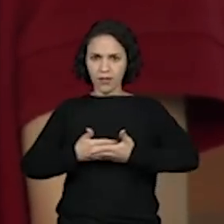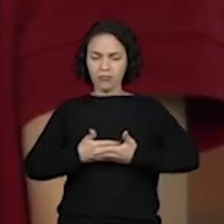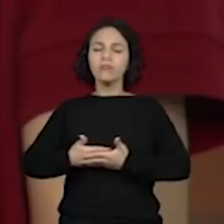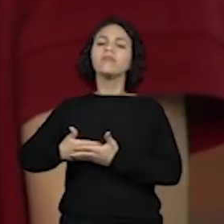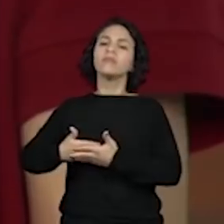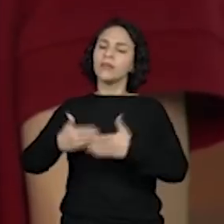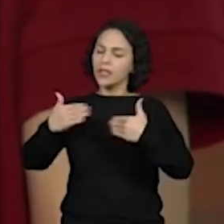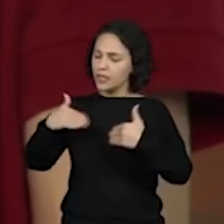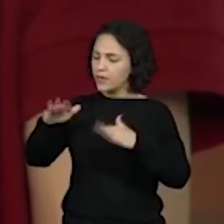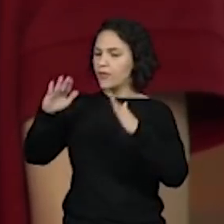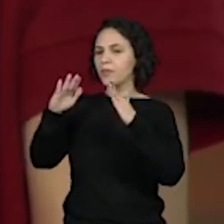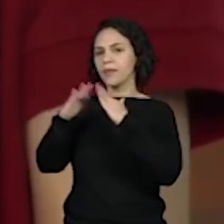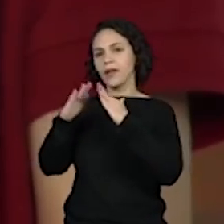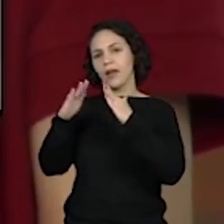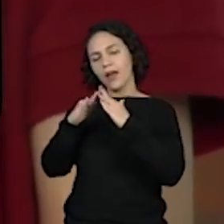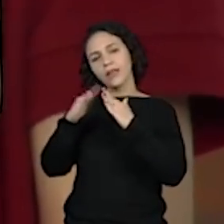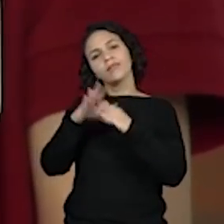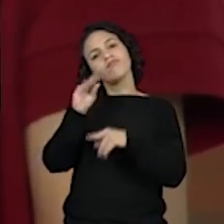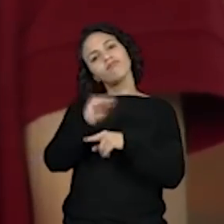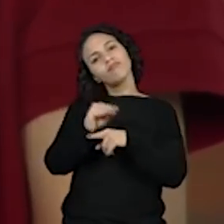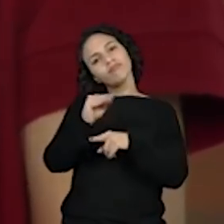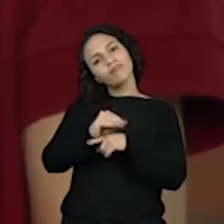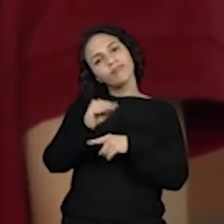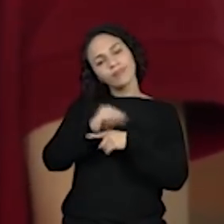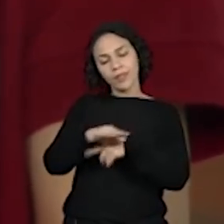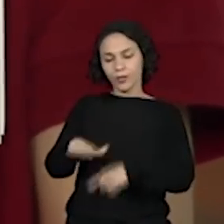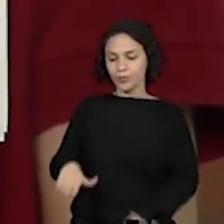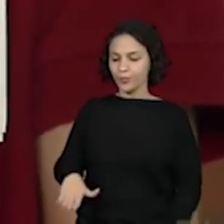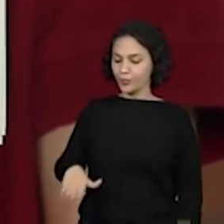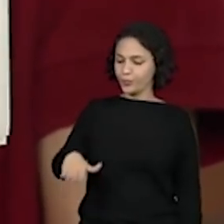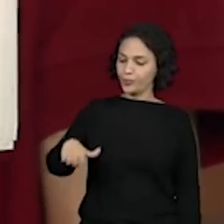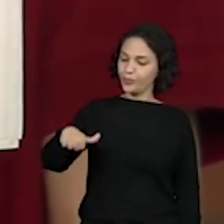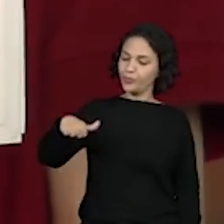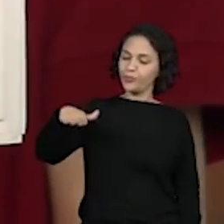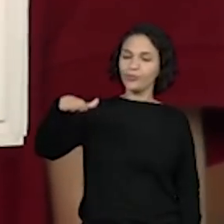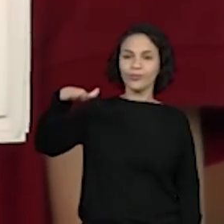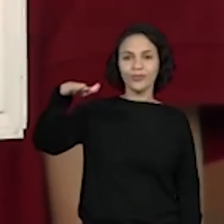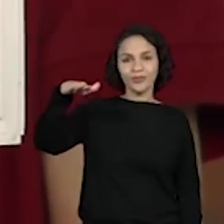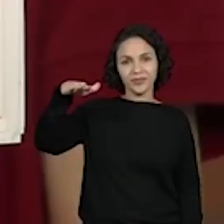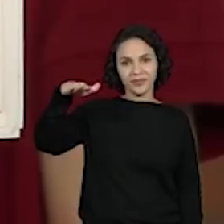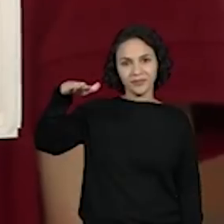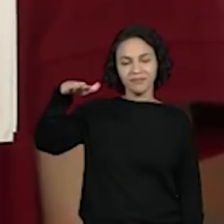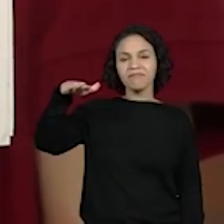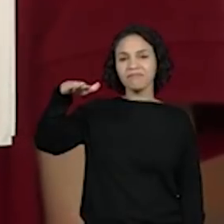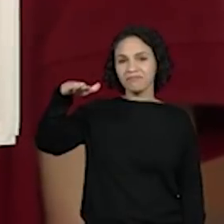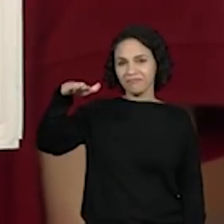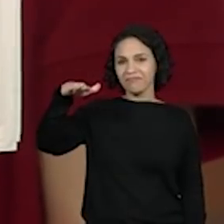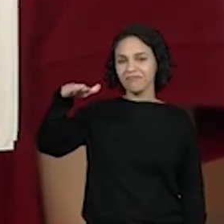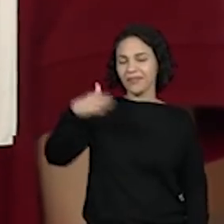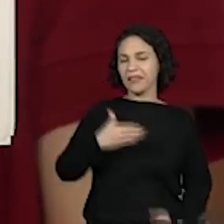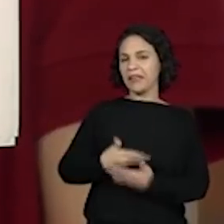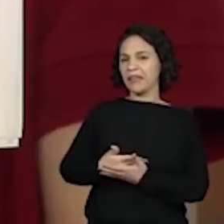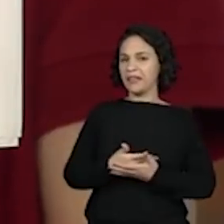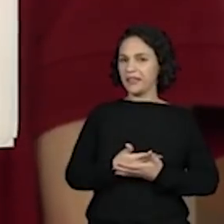levou para casa e a criou. Isso, o pescador e a esposa criaram o